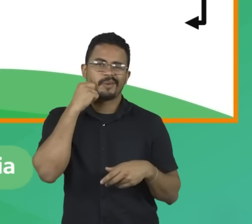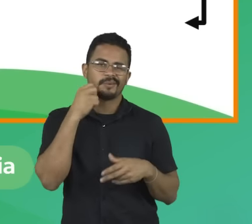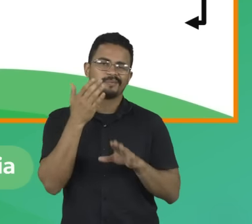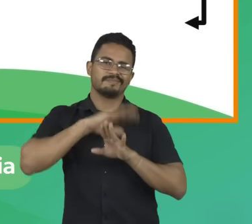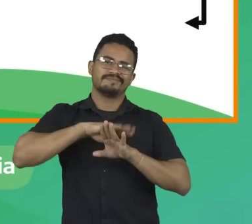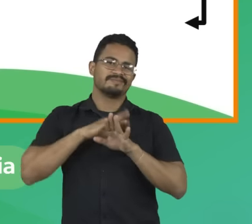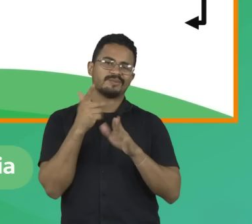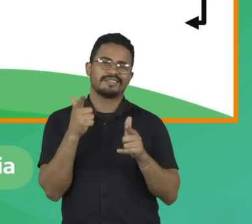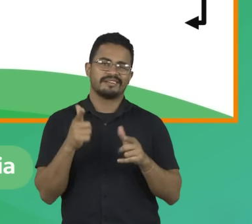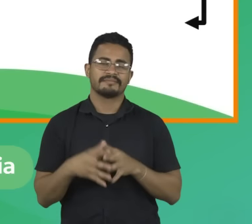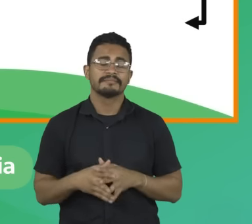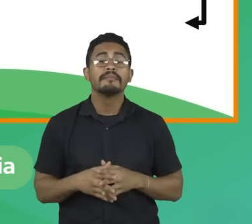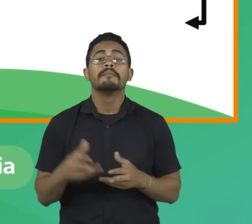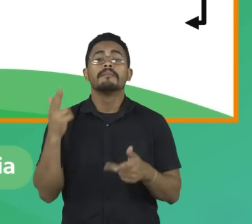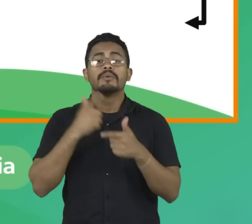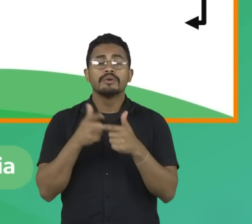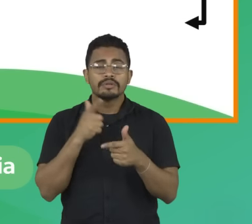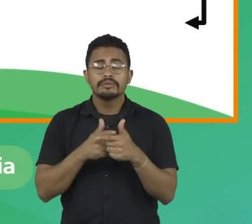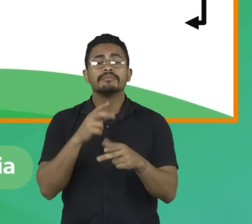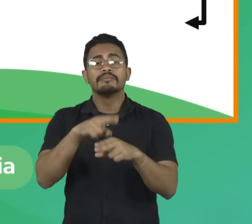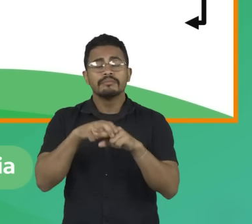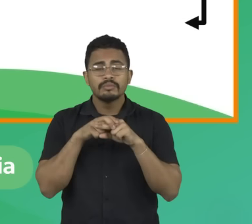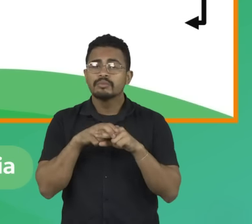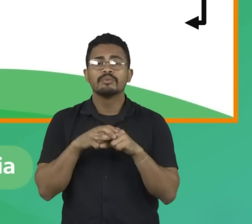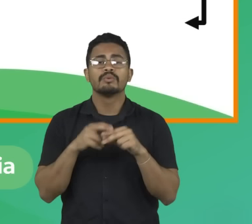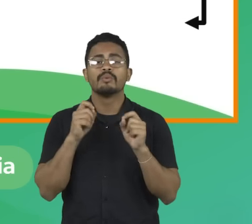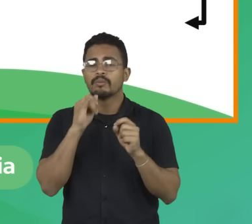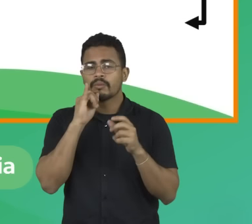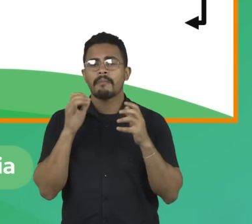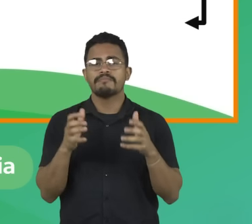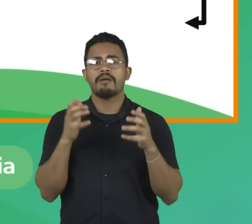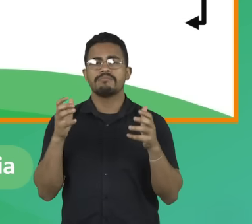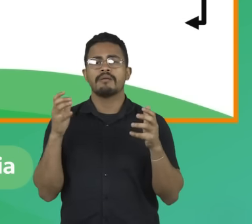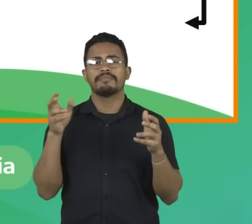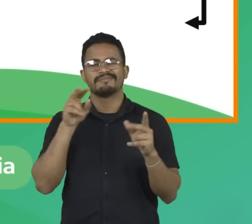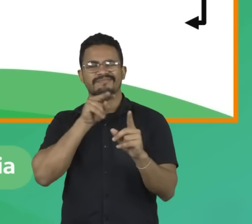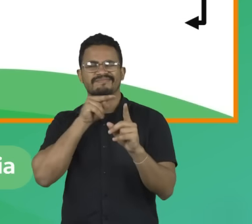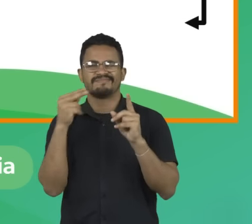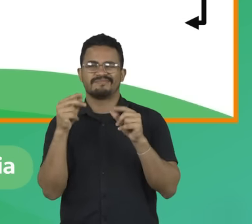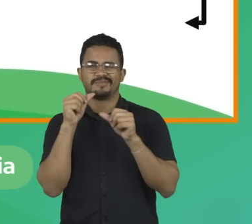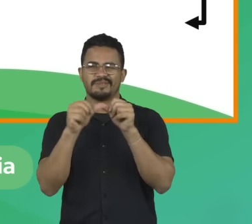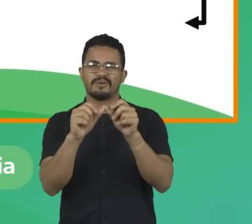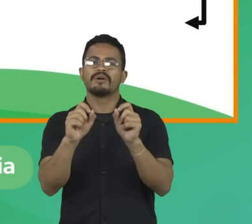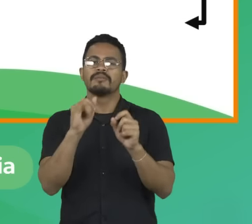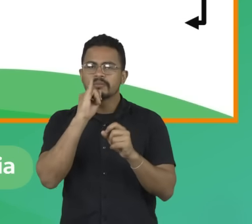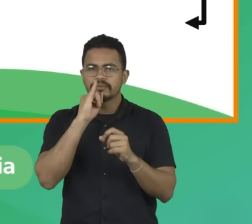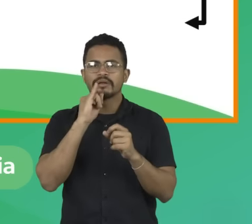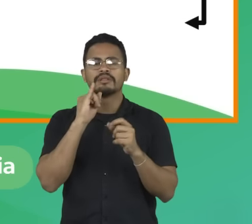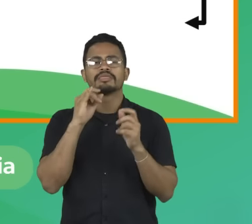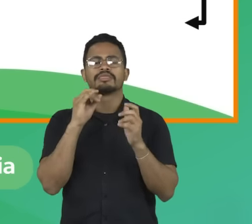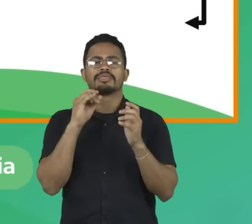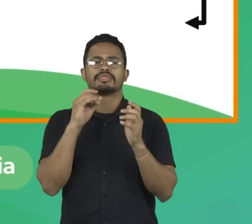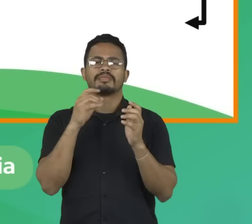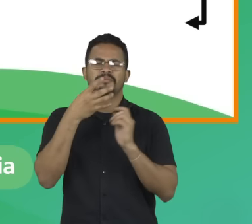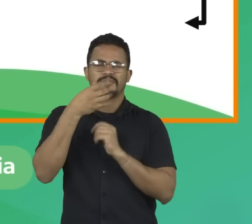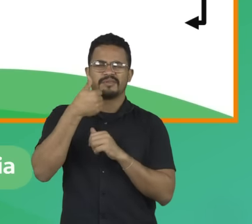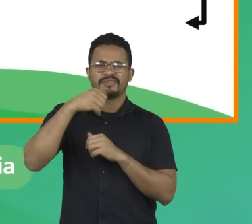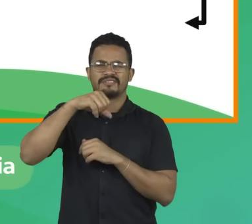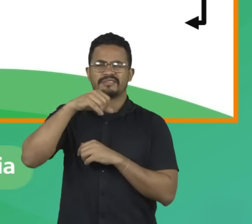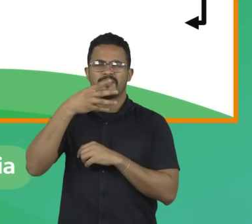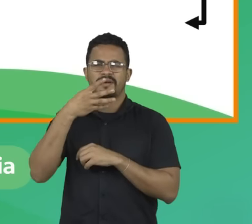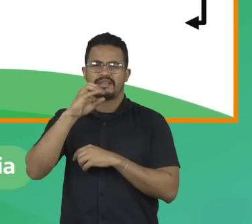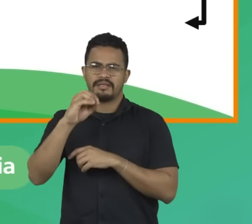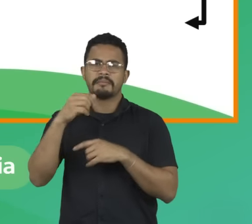problema. Com esse crescimento dessa percepção na década de 40 de que as coisas tinham que ser circuladas